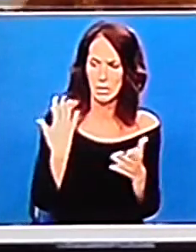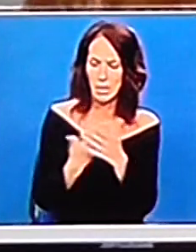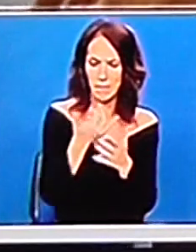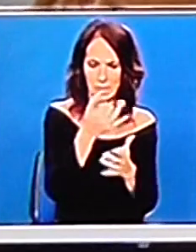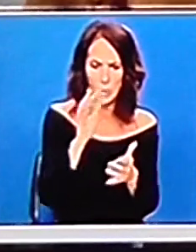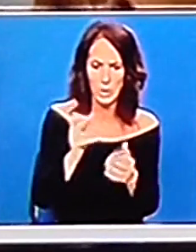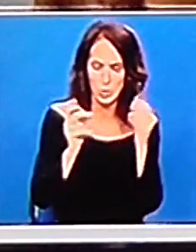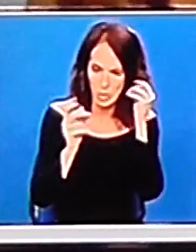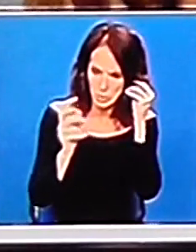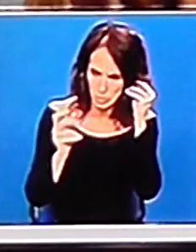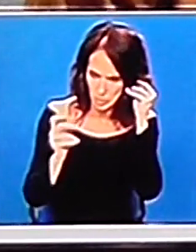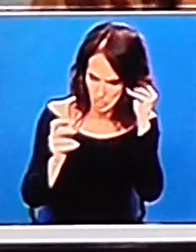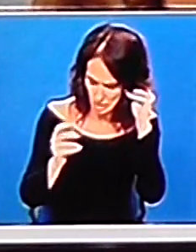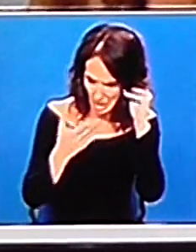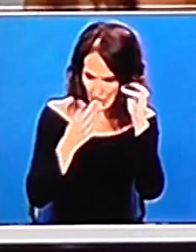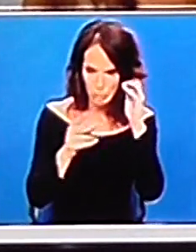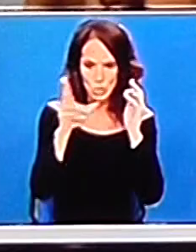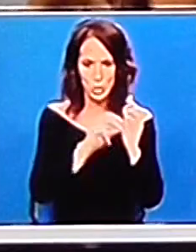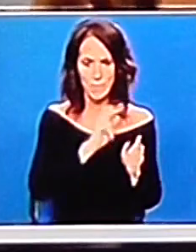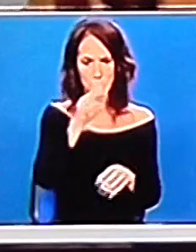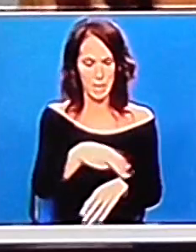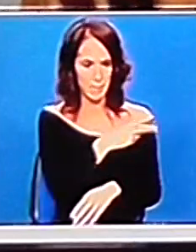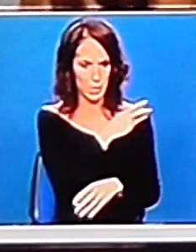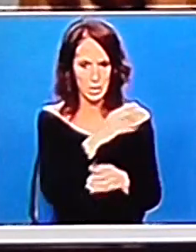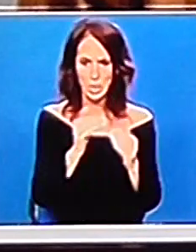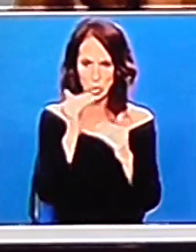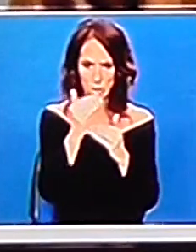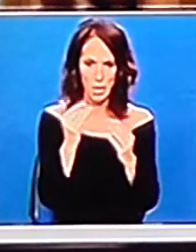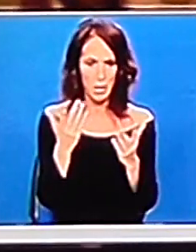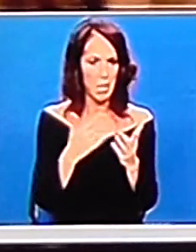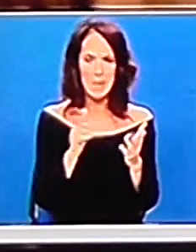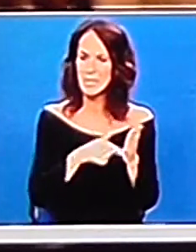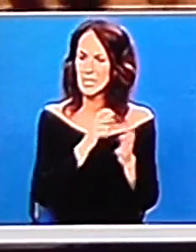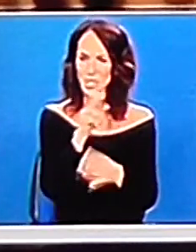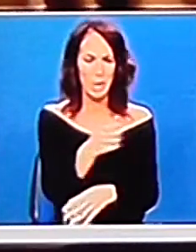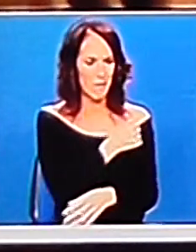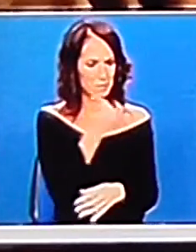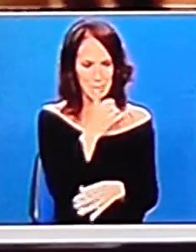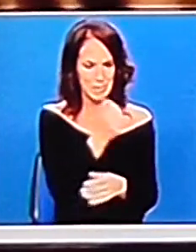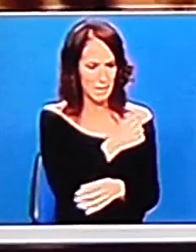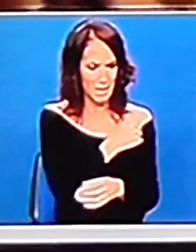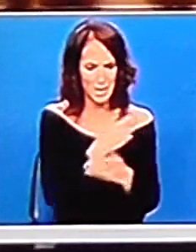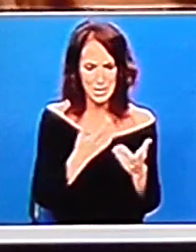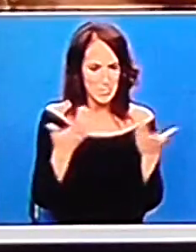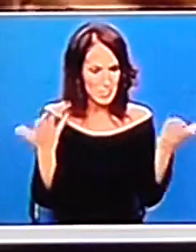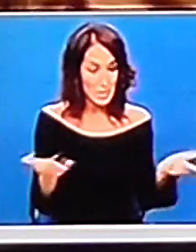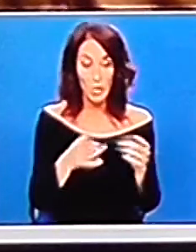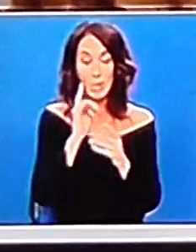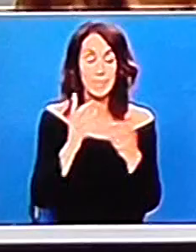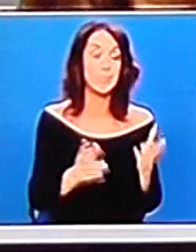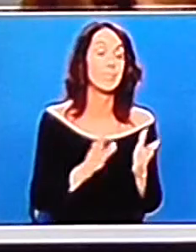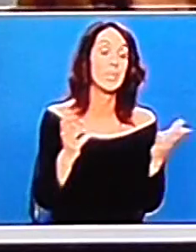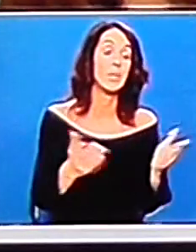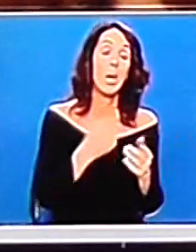em quatro anos de junho e se nós vamos chegar nessa escola você utiliza o caso ao som